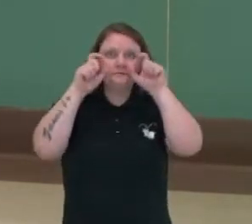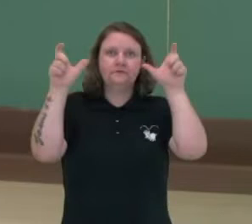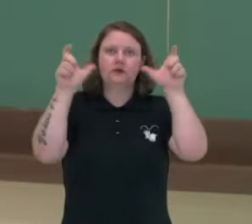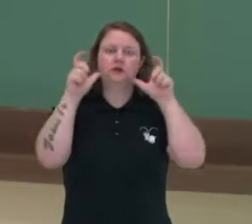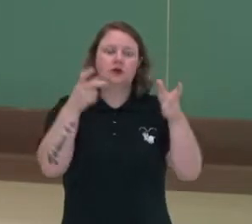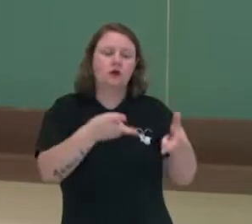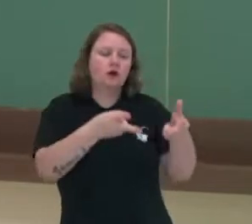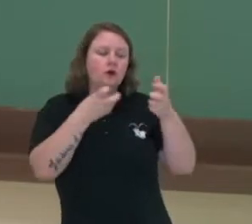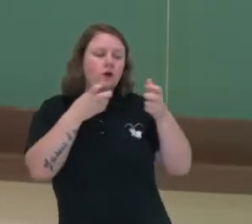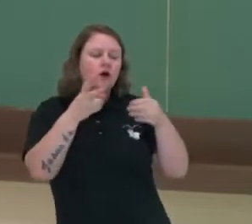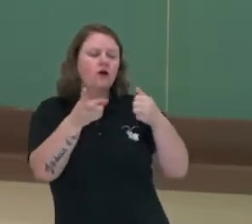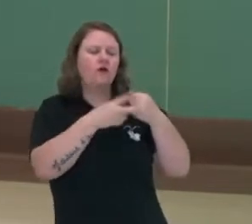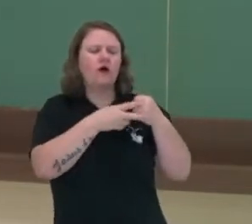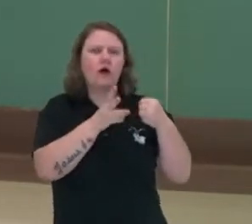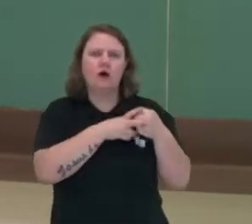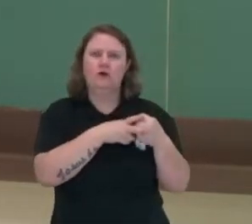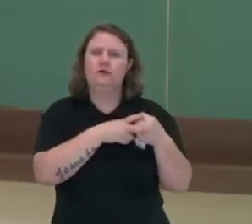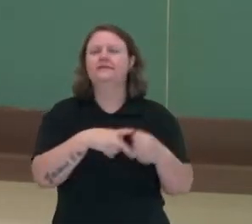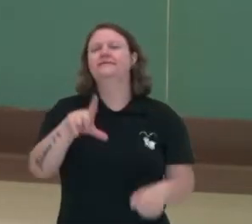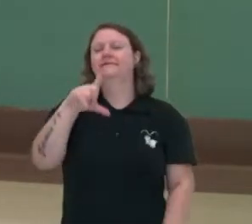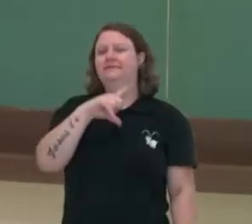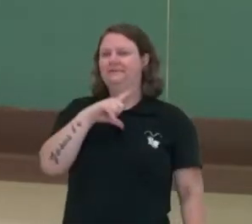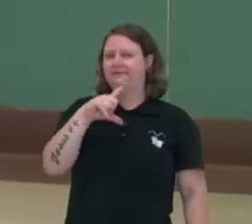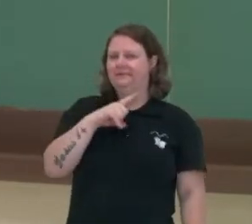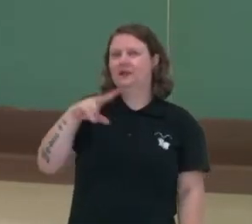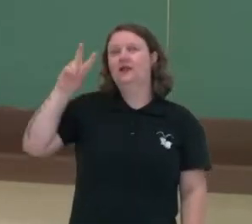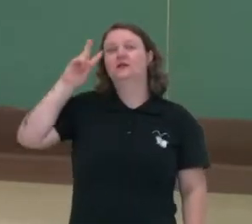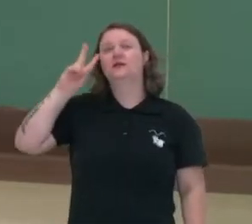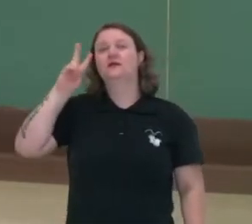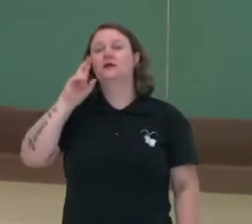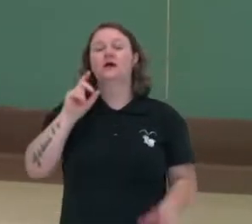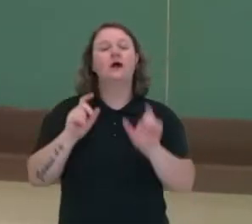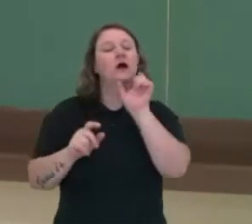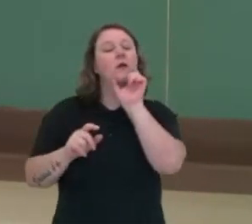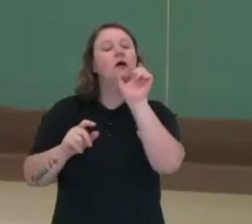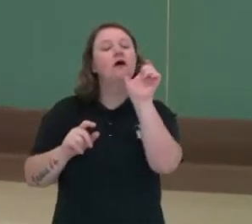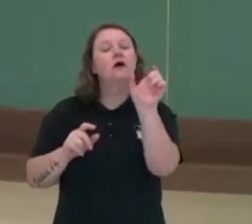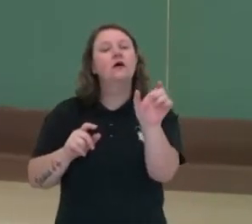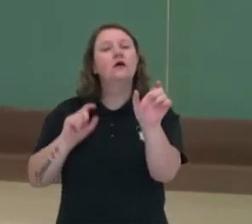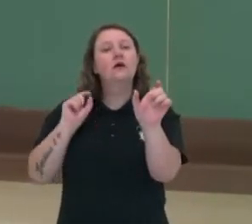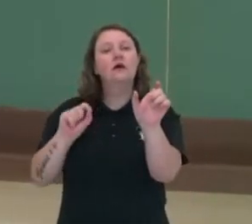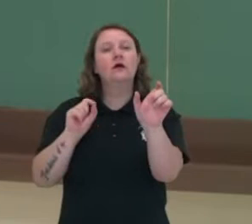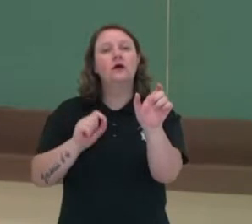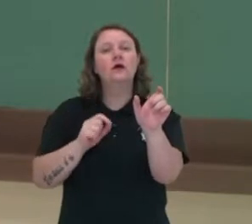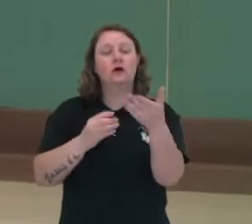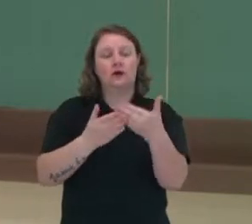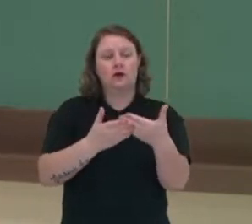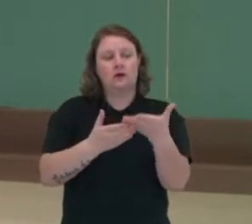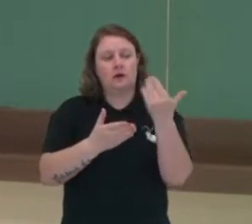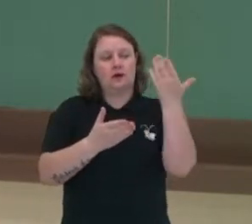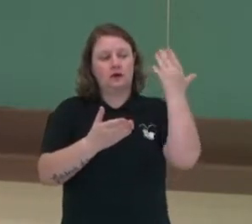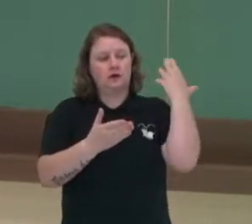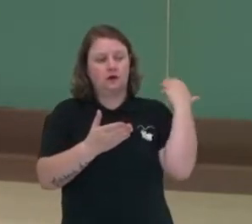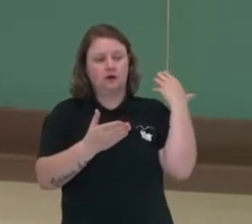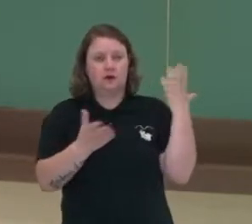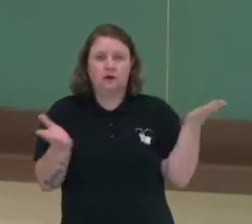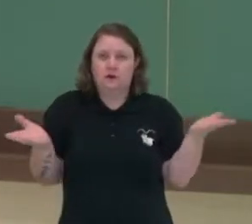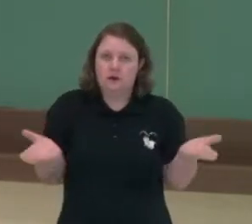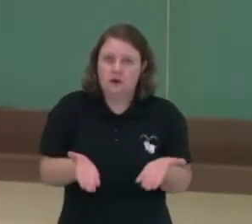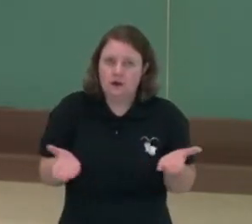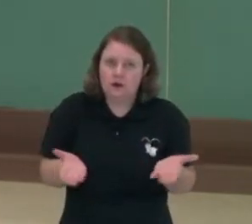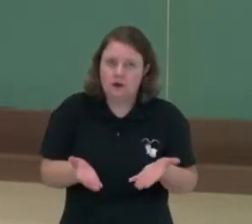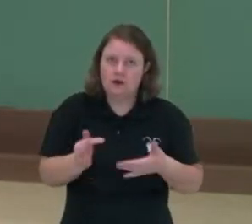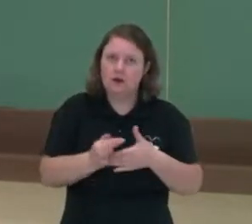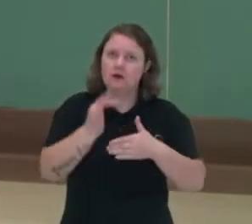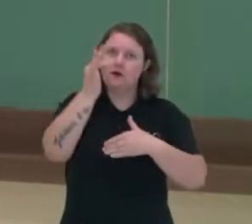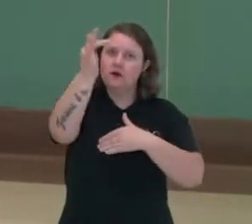tenho que aprender a identificar, né? Lembrando que o verbo é aquela palavrinha que tem o quê? Passado, presente e